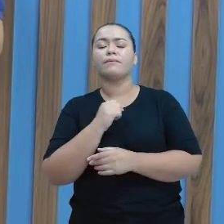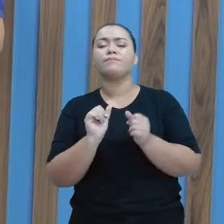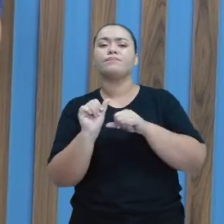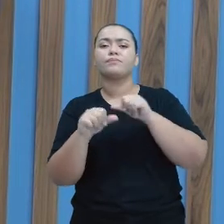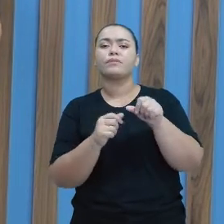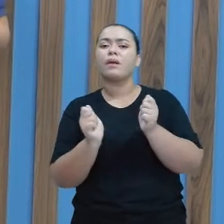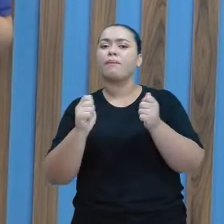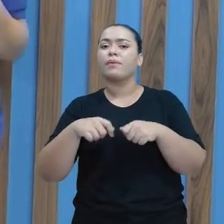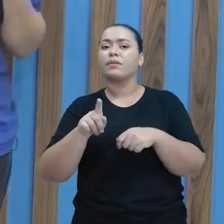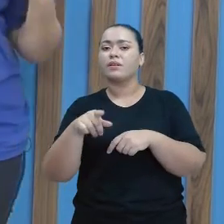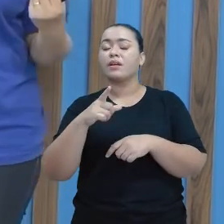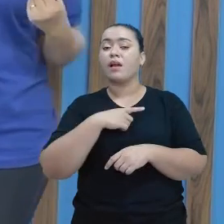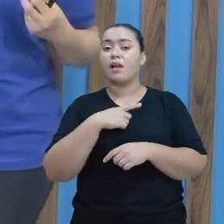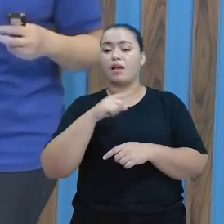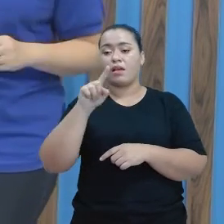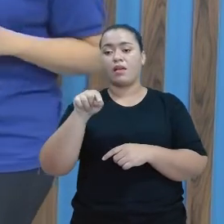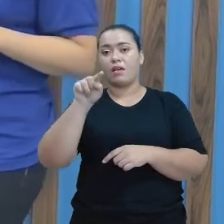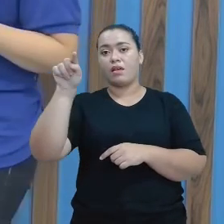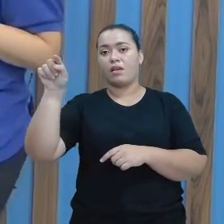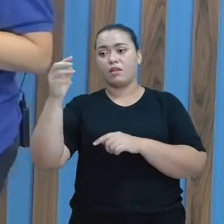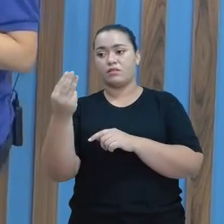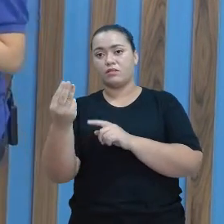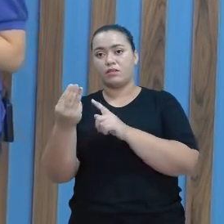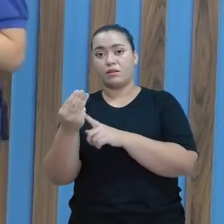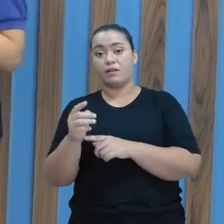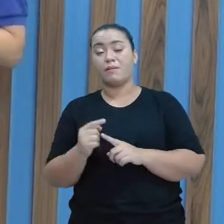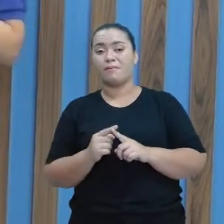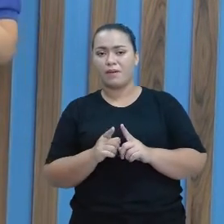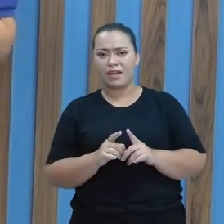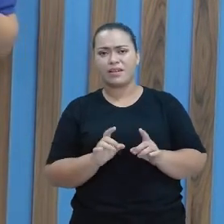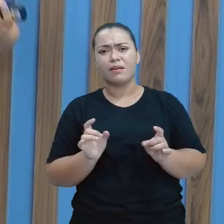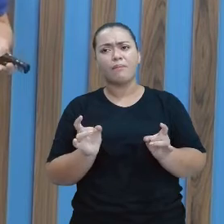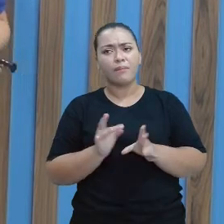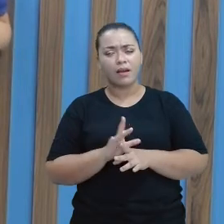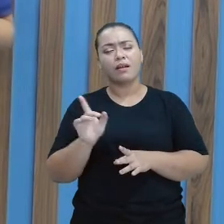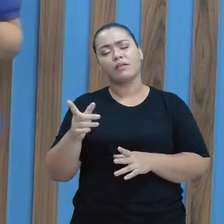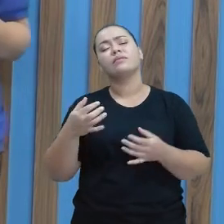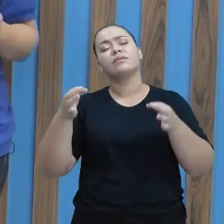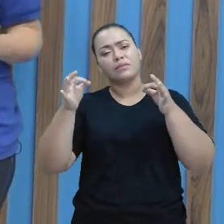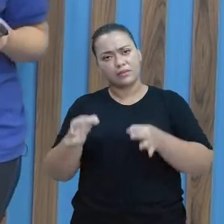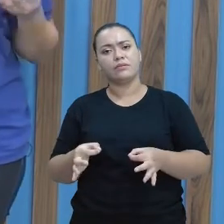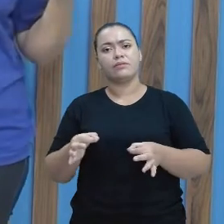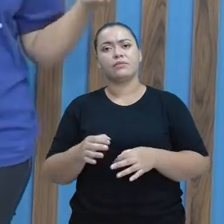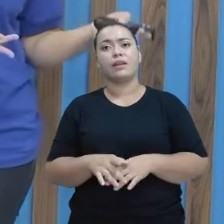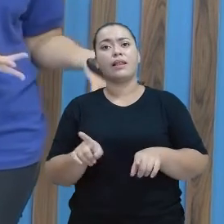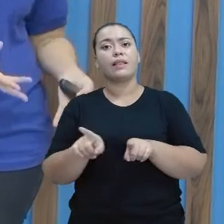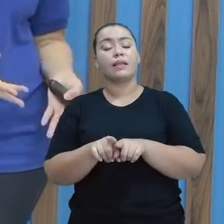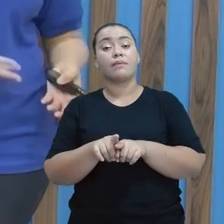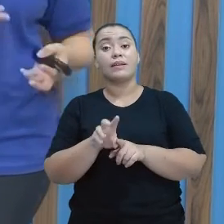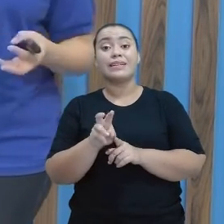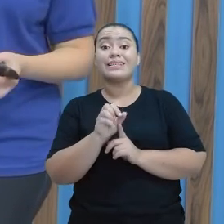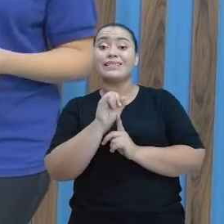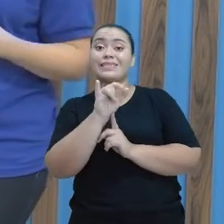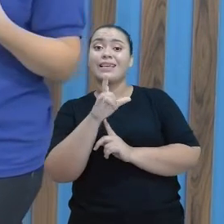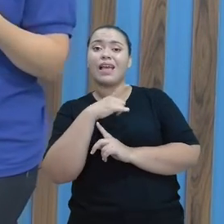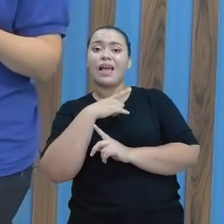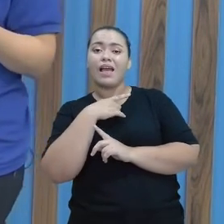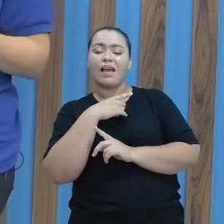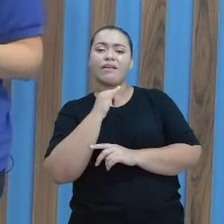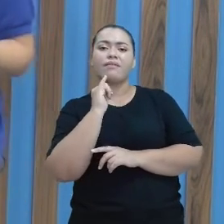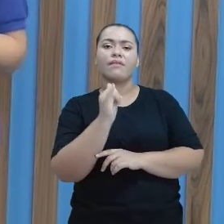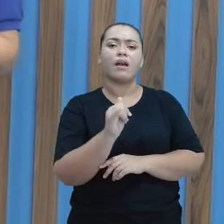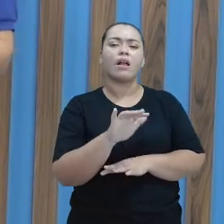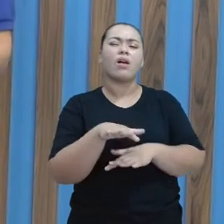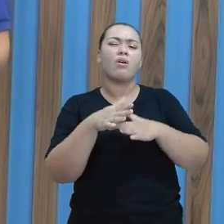substituição possível para essa raiz de 3, mas se você termina aqui, a questão também está correta. Se a questão oferece uma